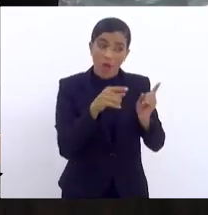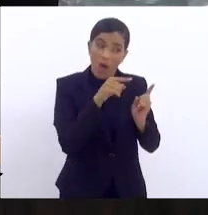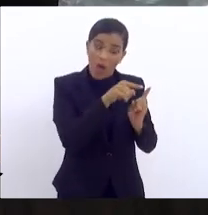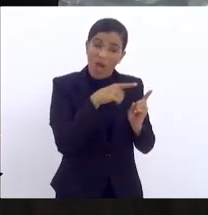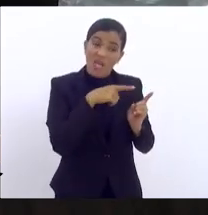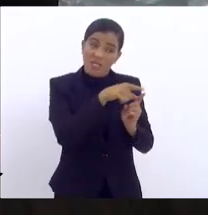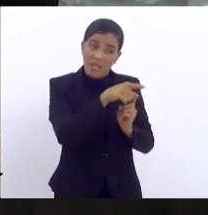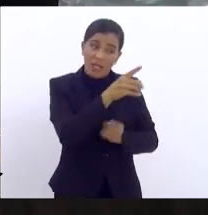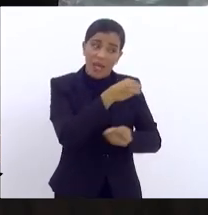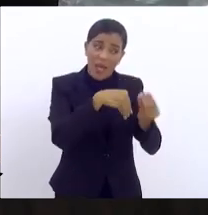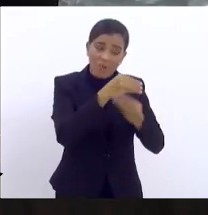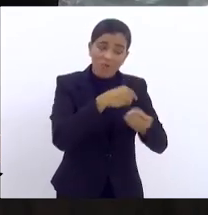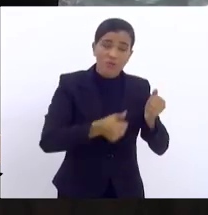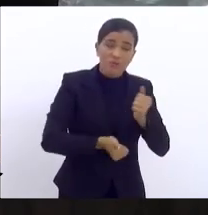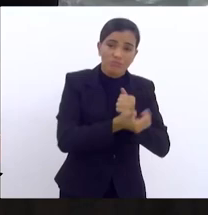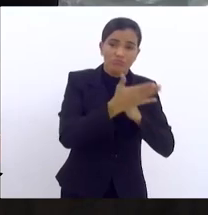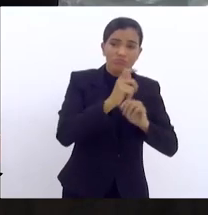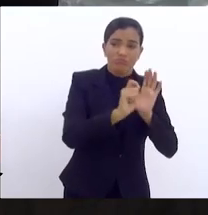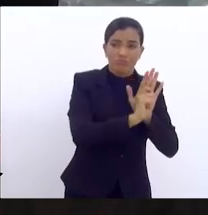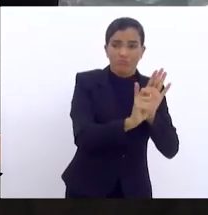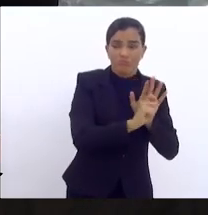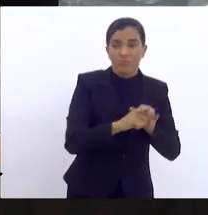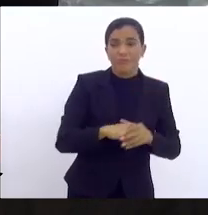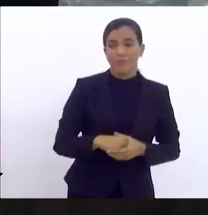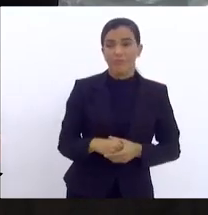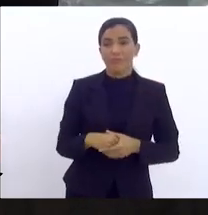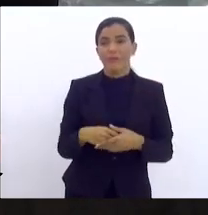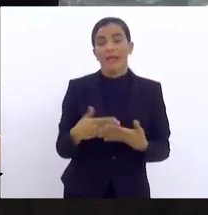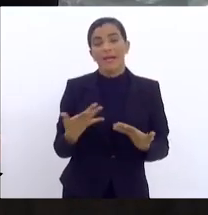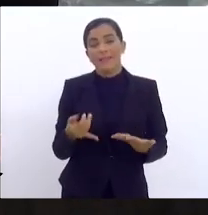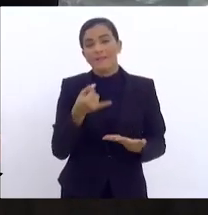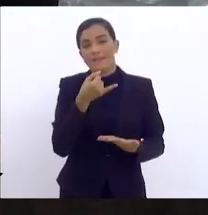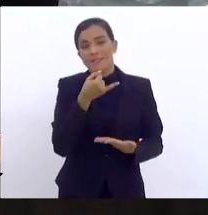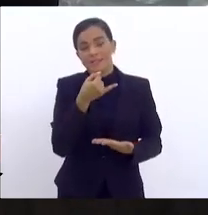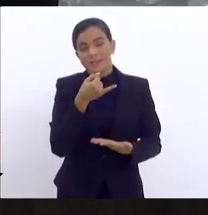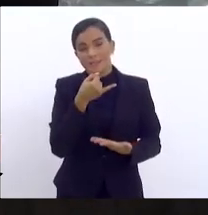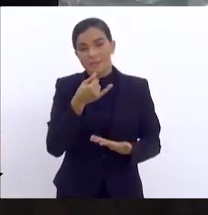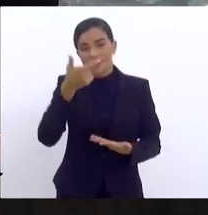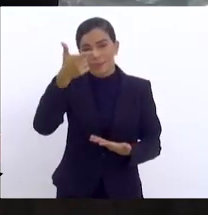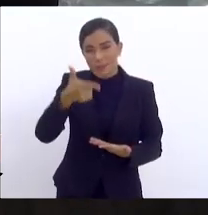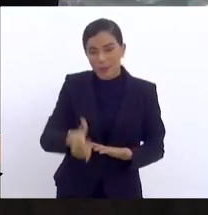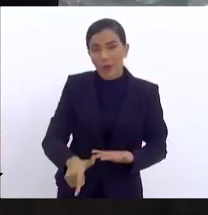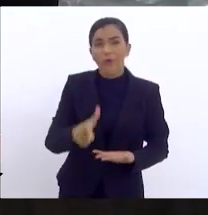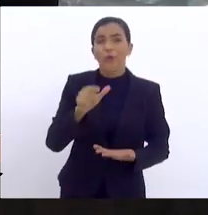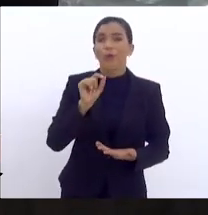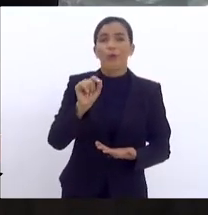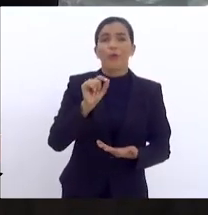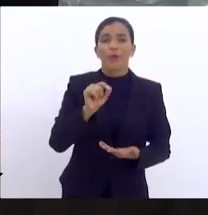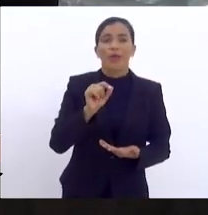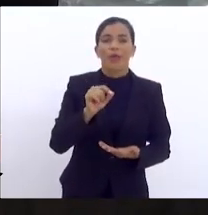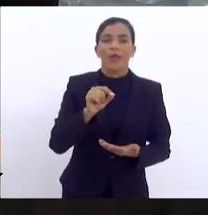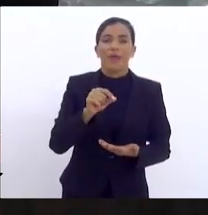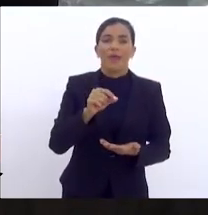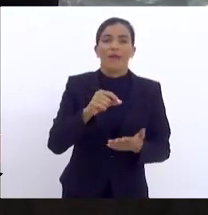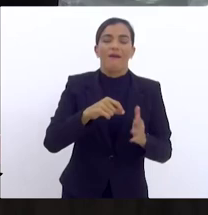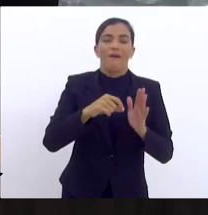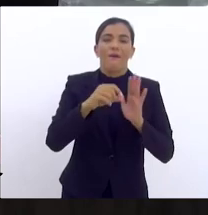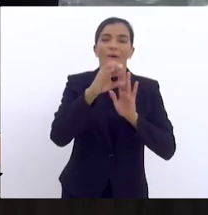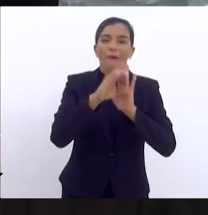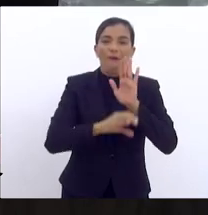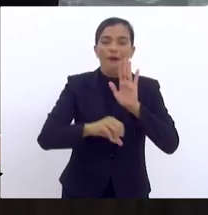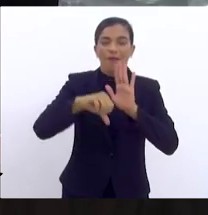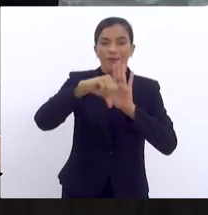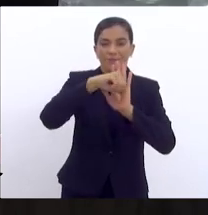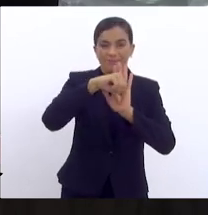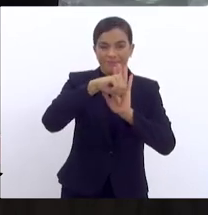envolvimento mas infelizmente aí nós vamos bater naquela tecla do Código Penal de 1940 do Código